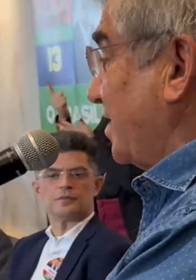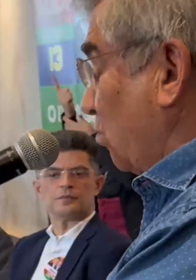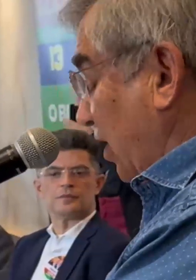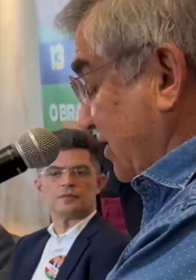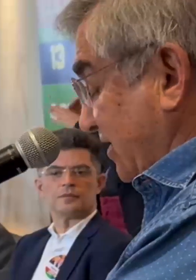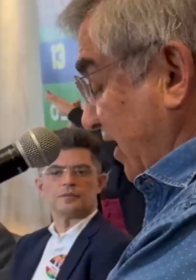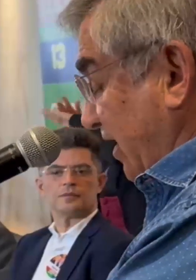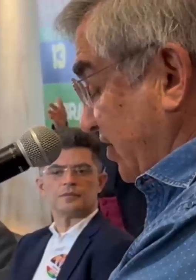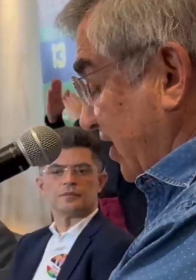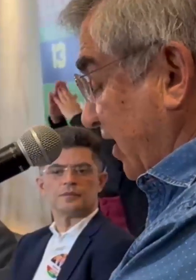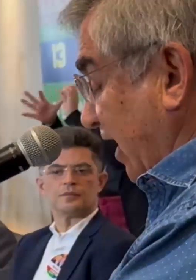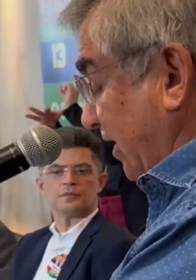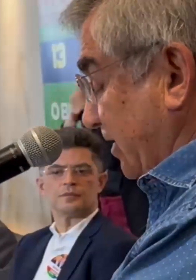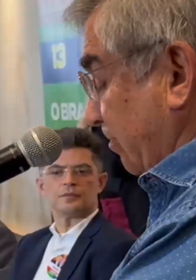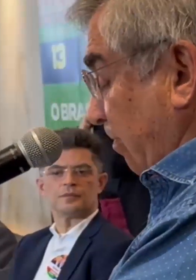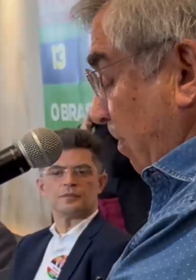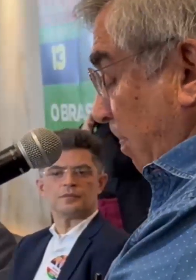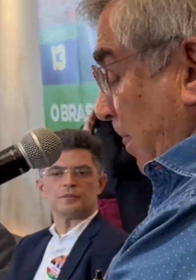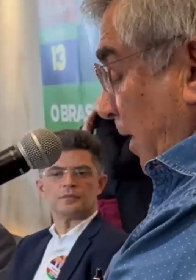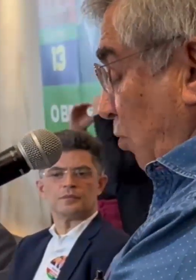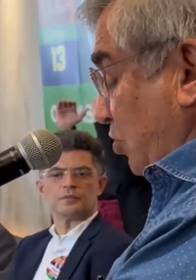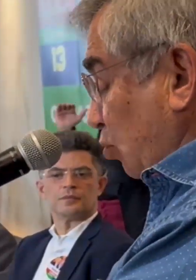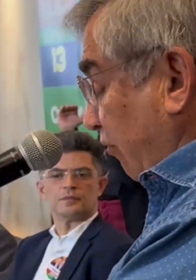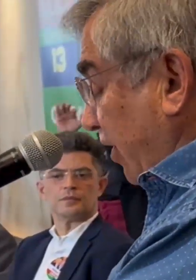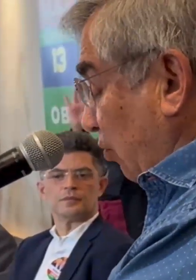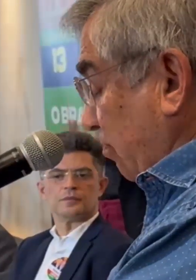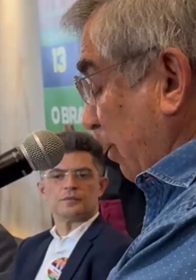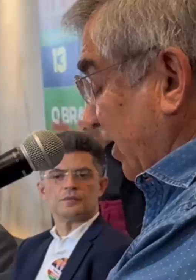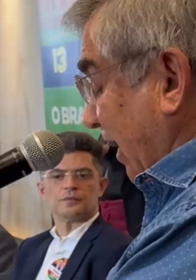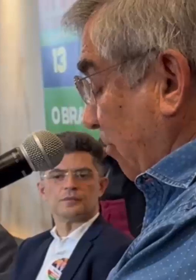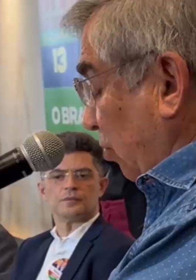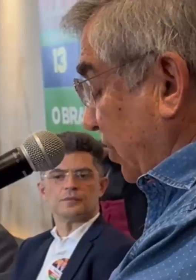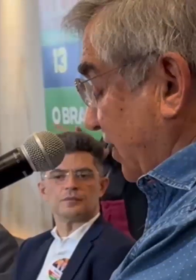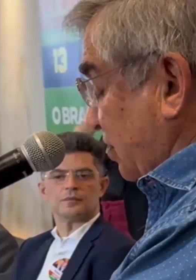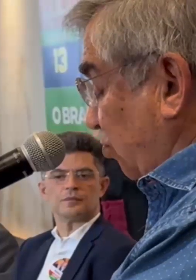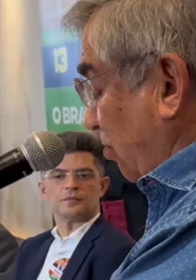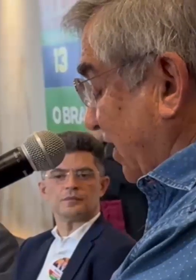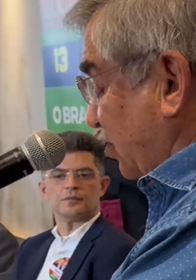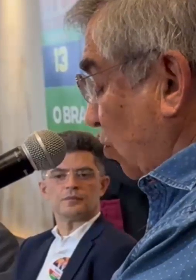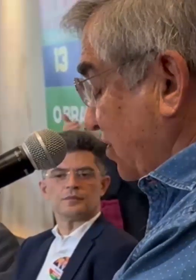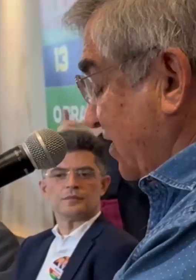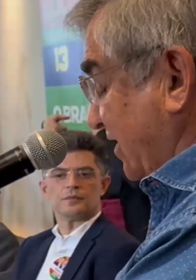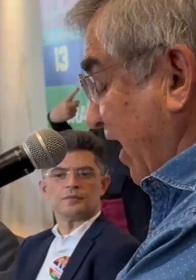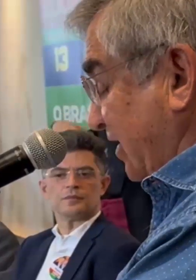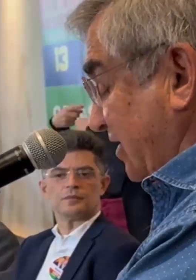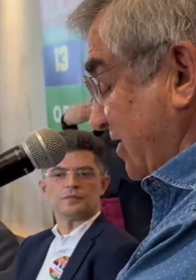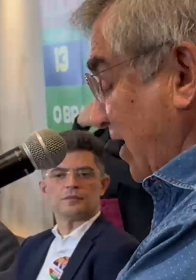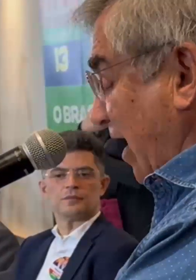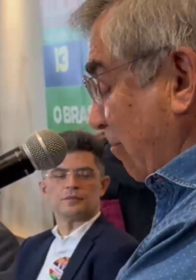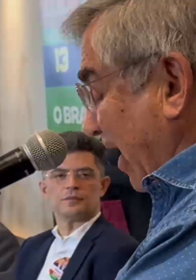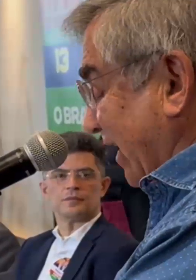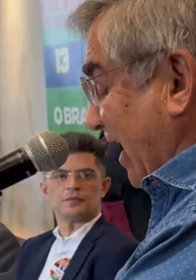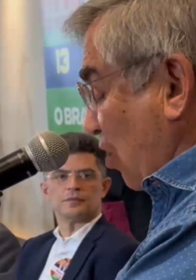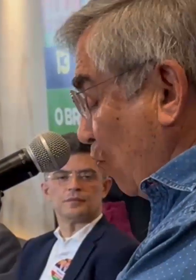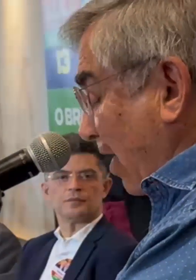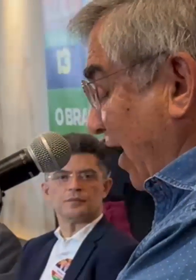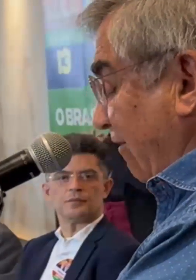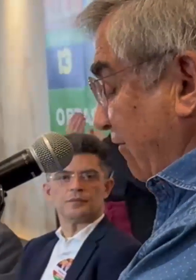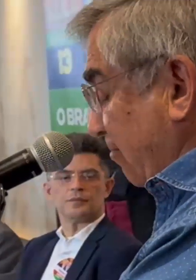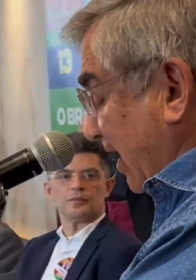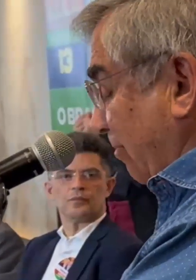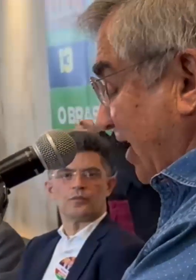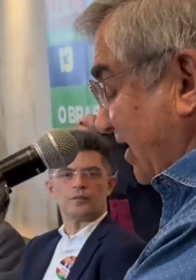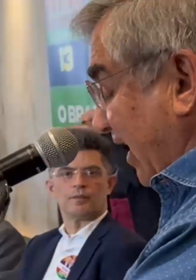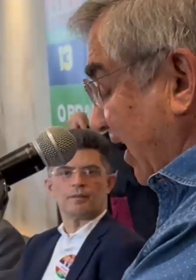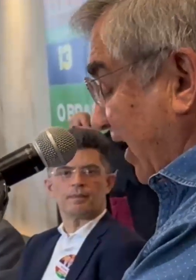com segurança e dignidade nosso governo implementará políticas públicas consistentes para que nenhuma